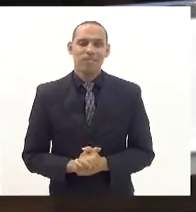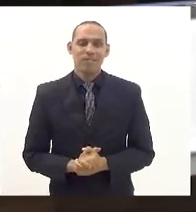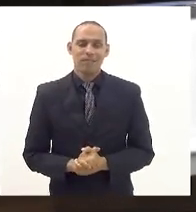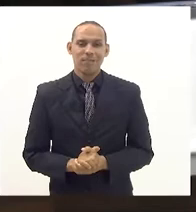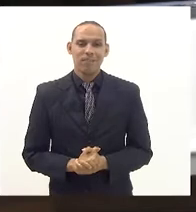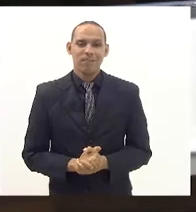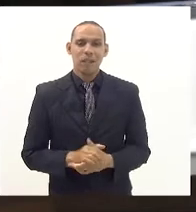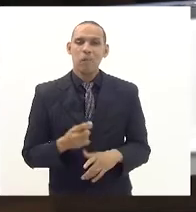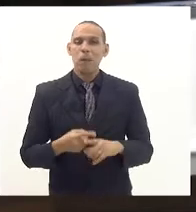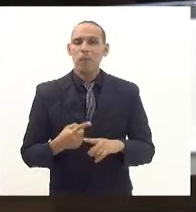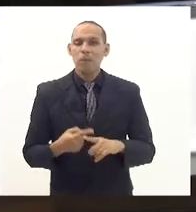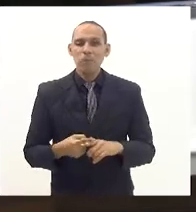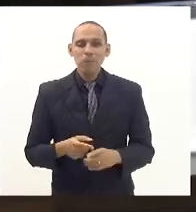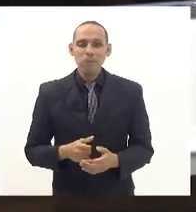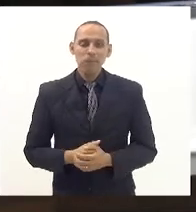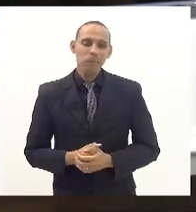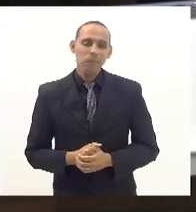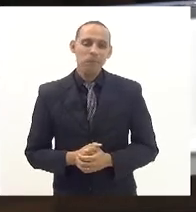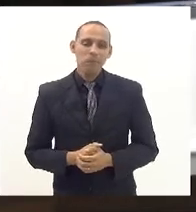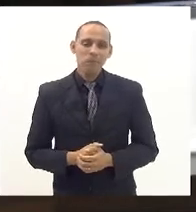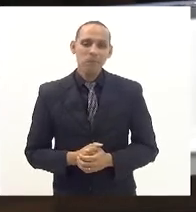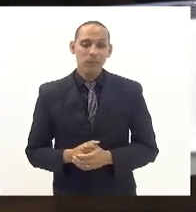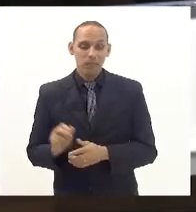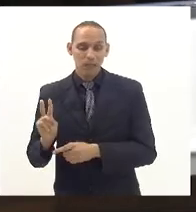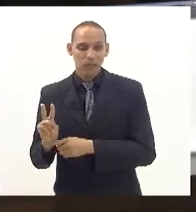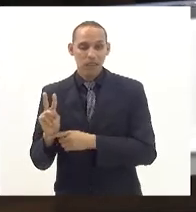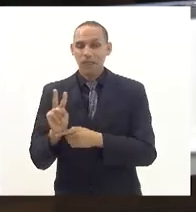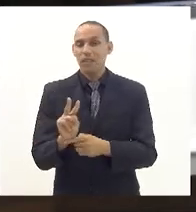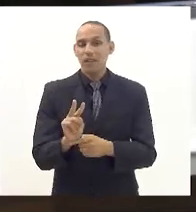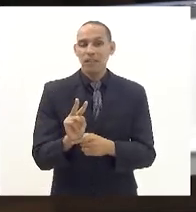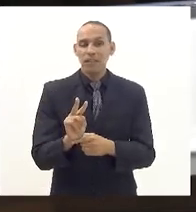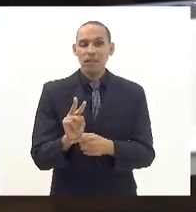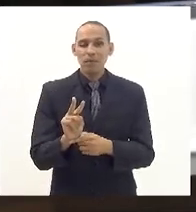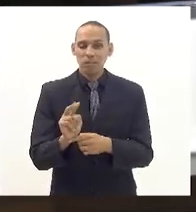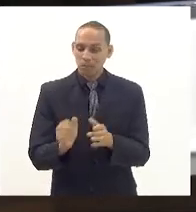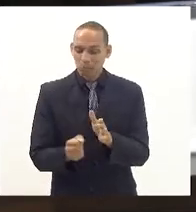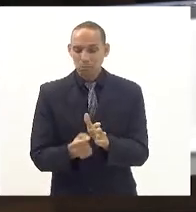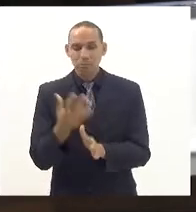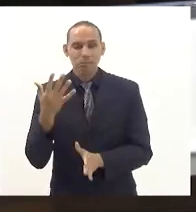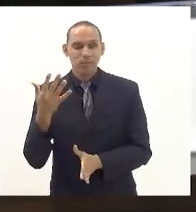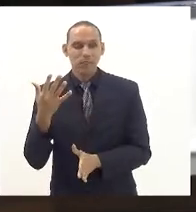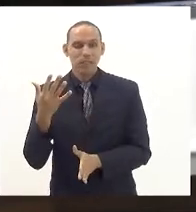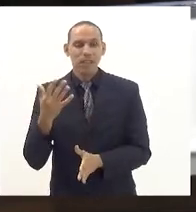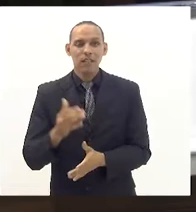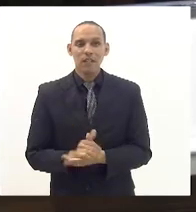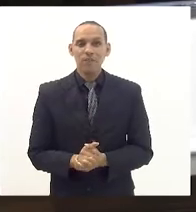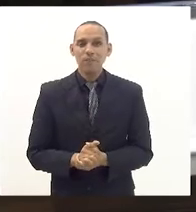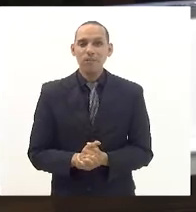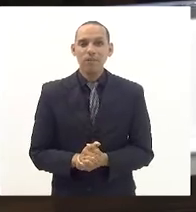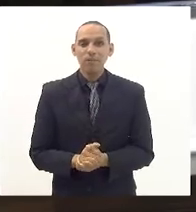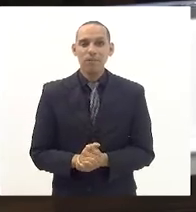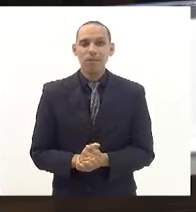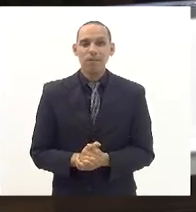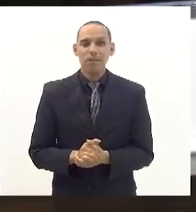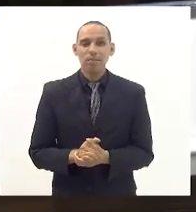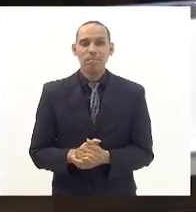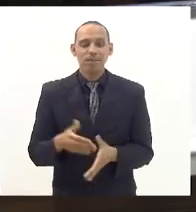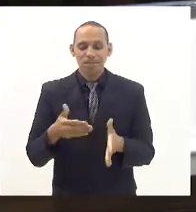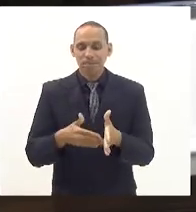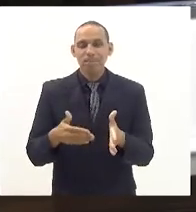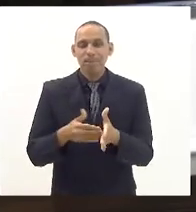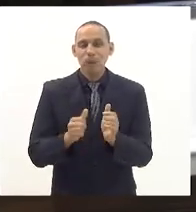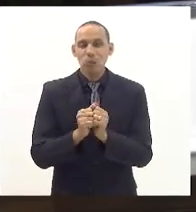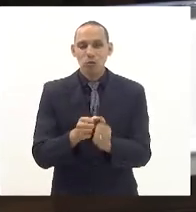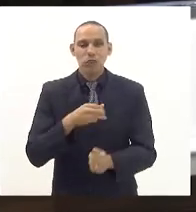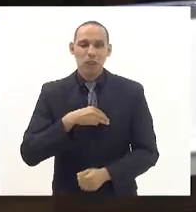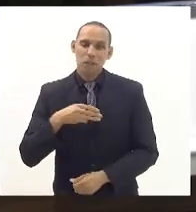é porque a defesa muitas vezes ela tem um empático